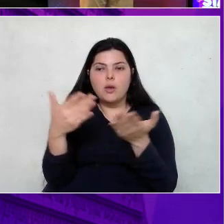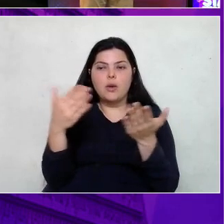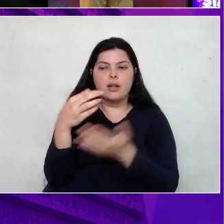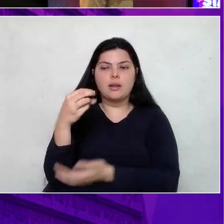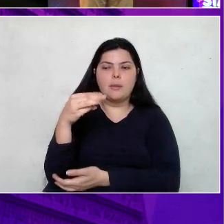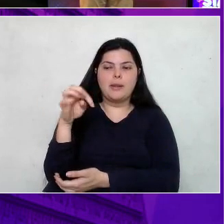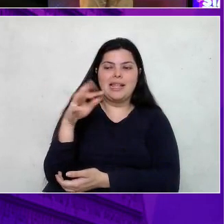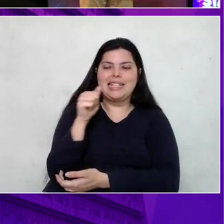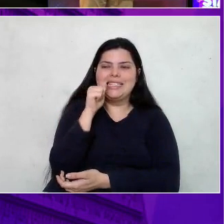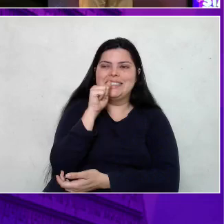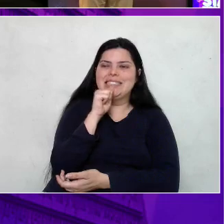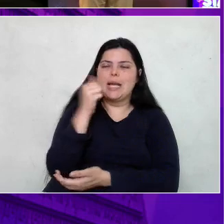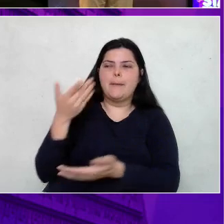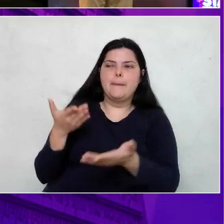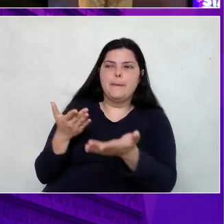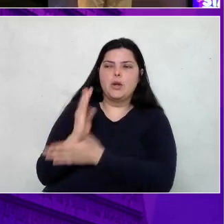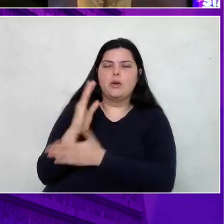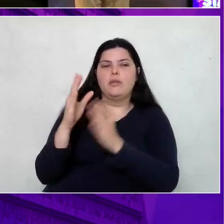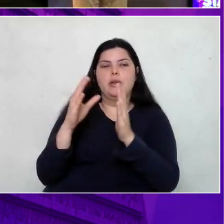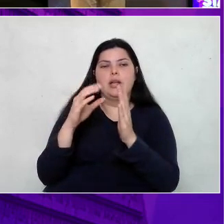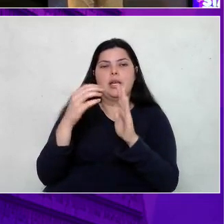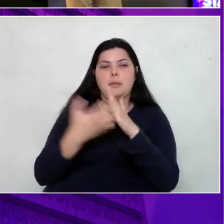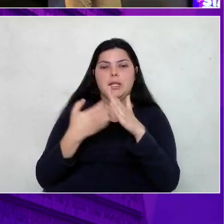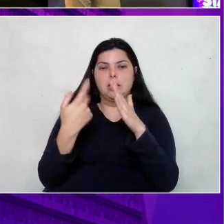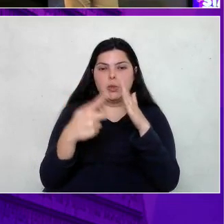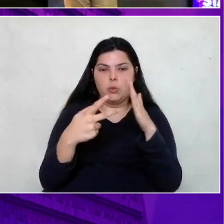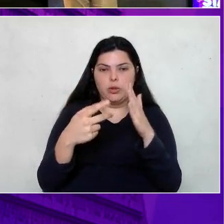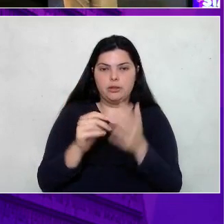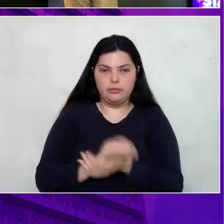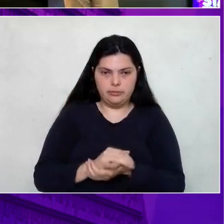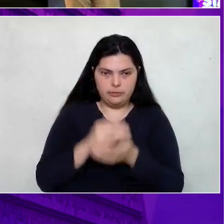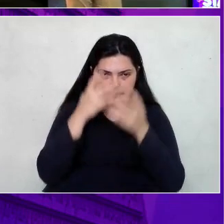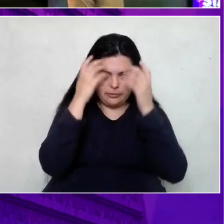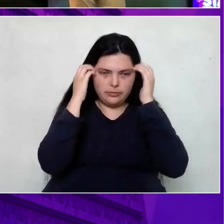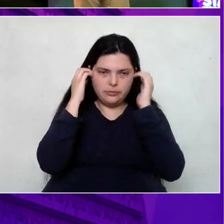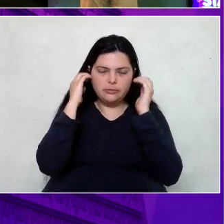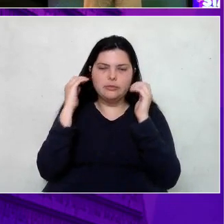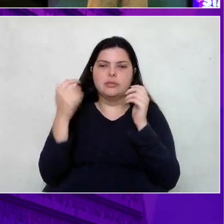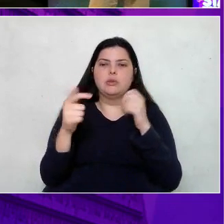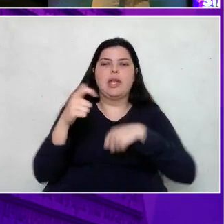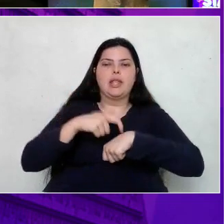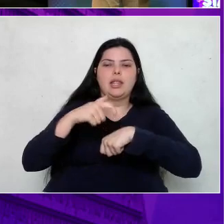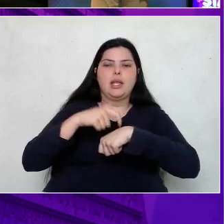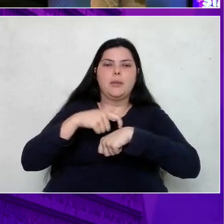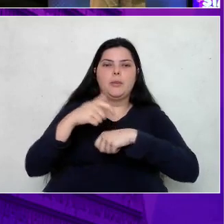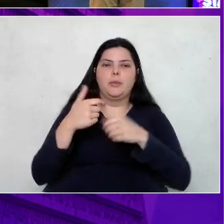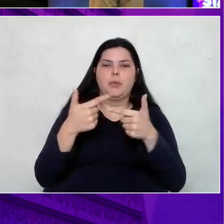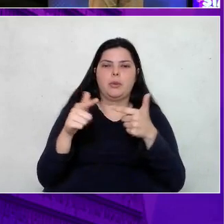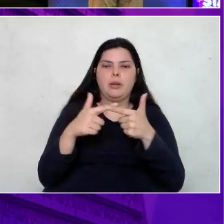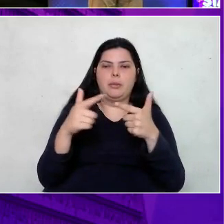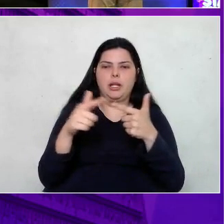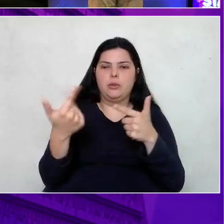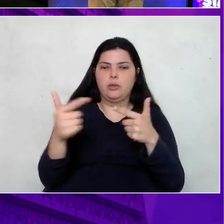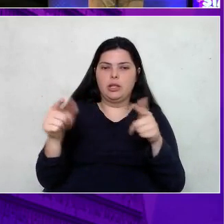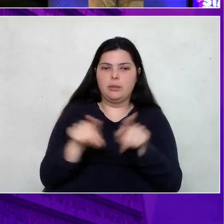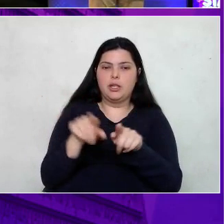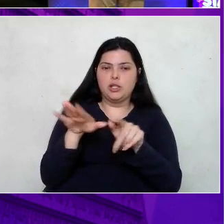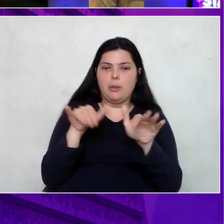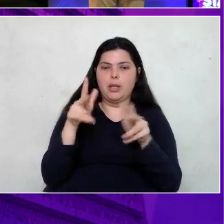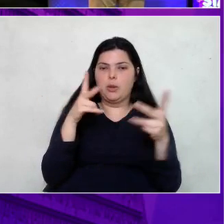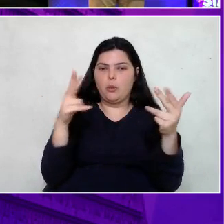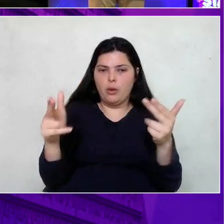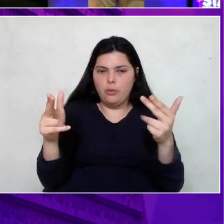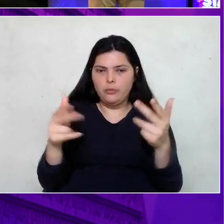tua conta, está aprovando a tua empresa, você não vai ter esse tempo, né, essa trava, e as chamadas vão ser as mesmas. Então, é um jeito bem